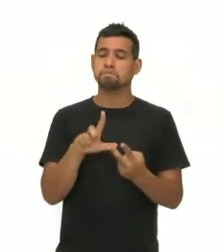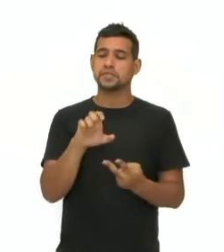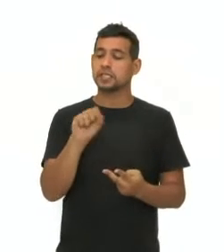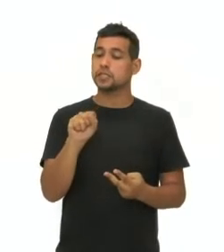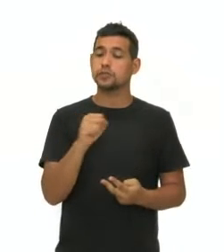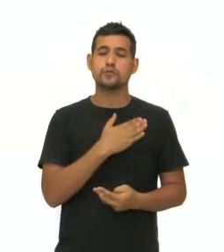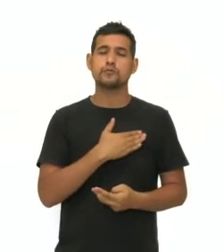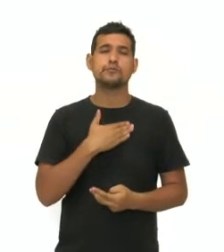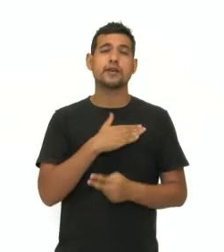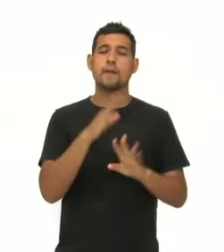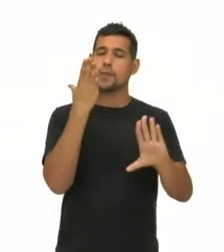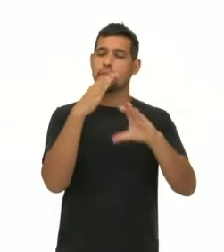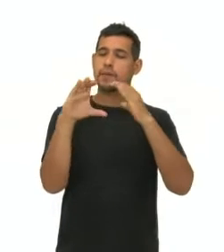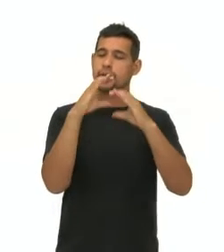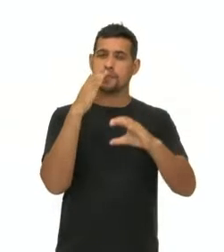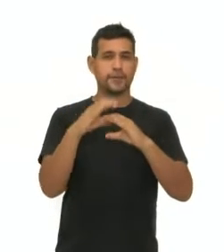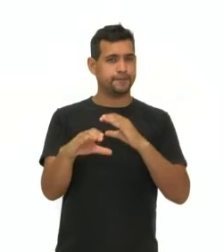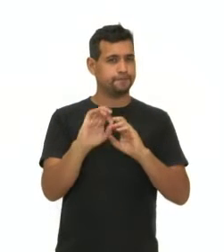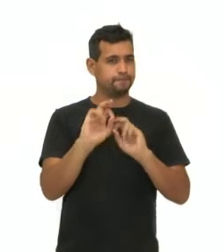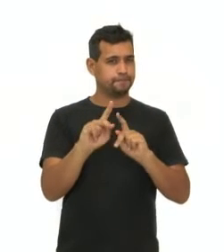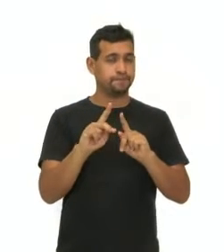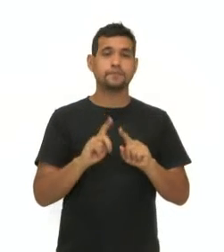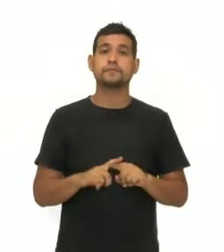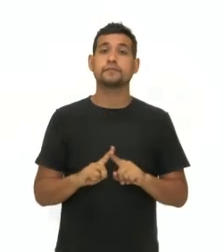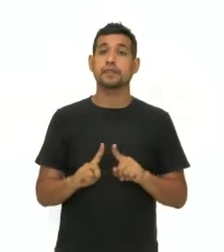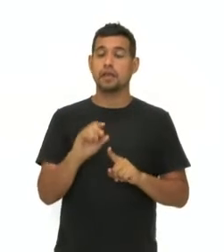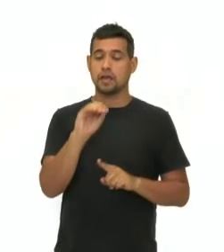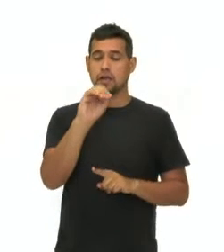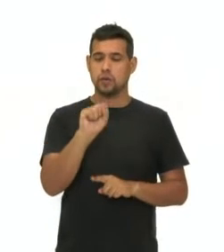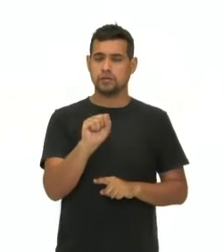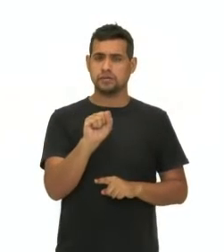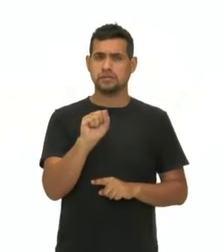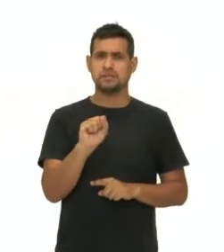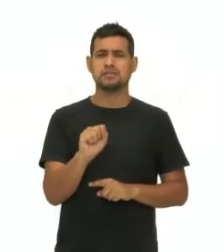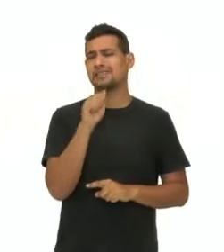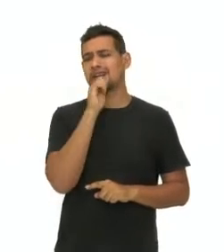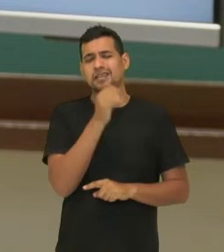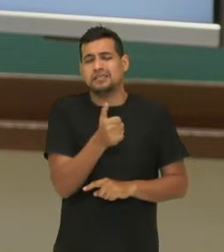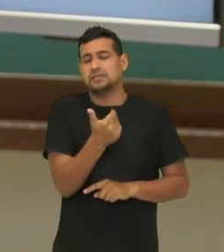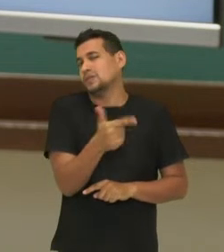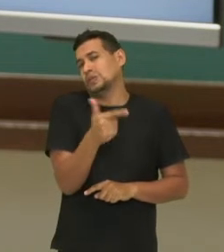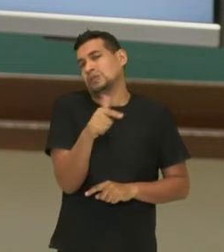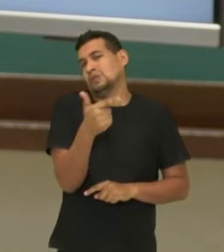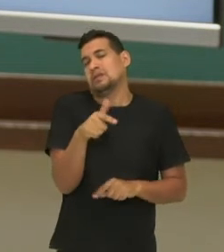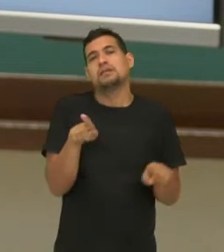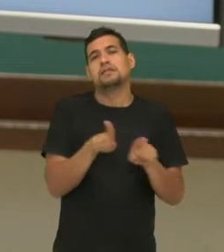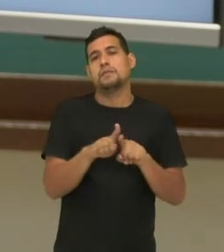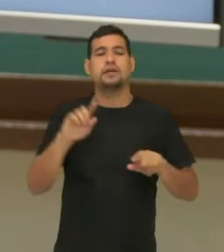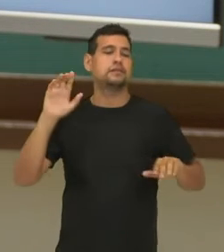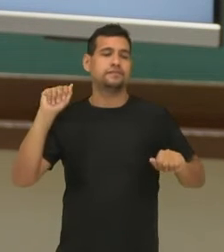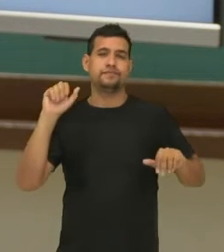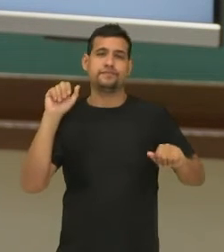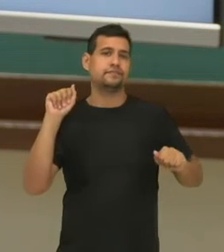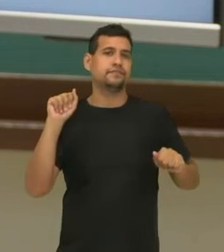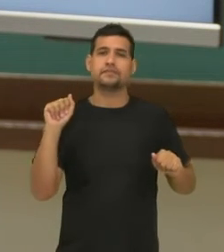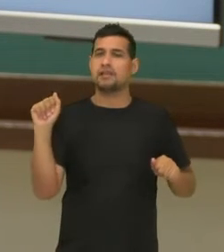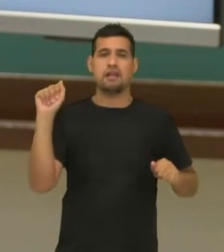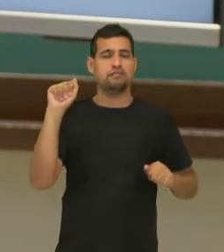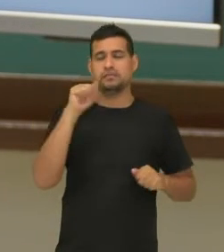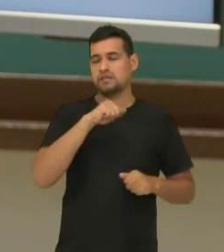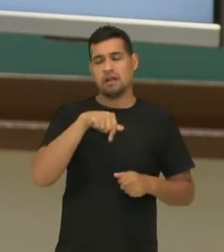gustan las canciones tá quase não utilizado no espanhol da